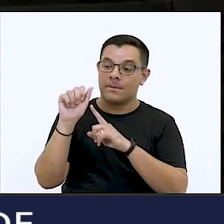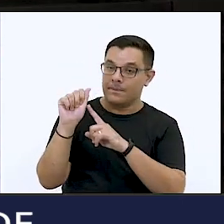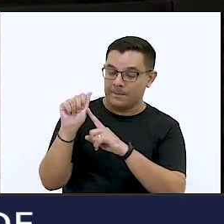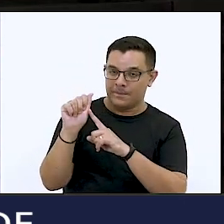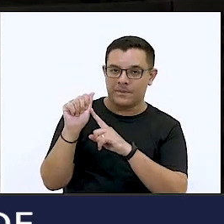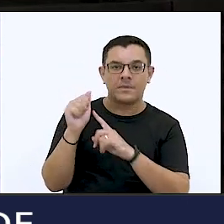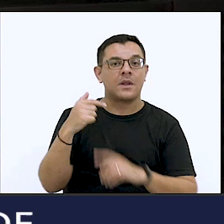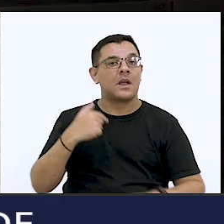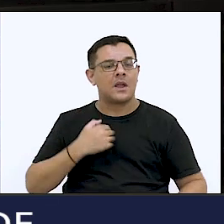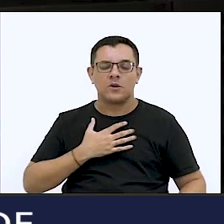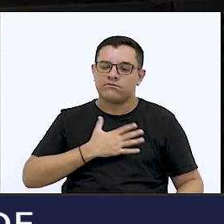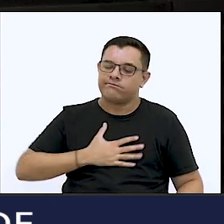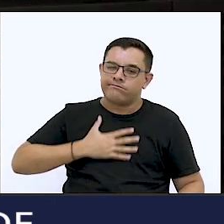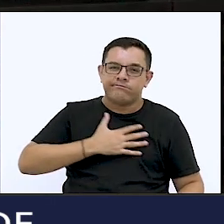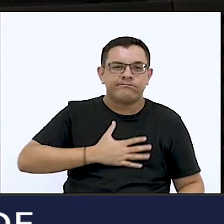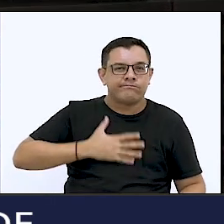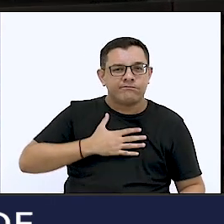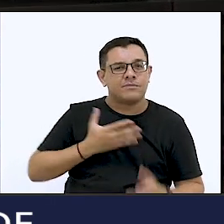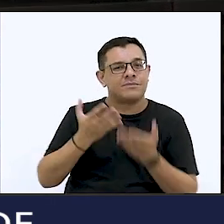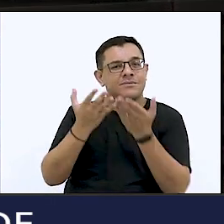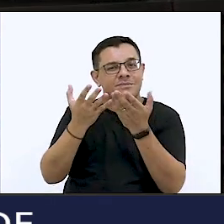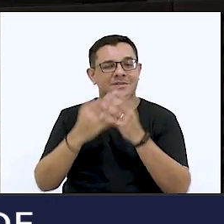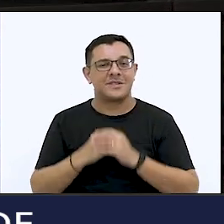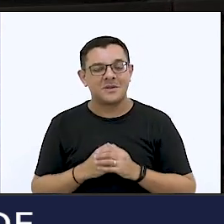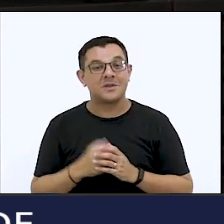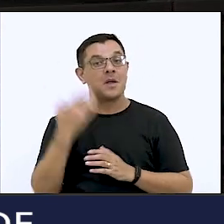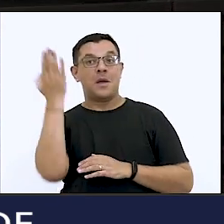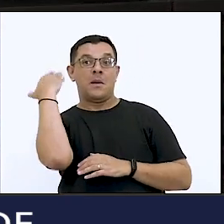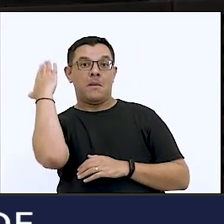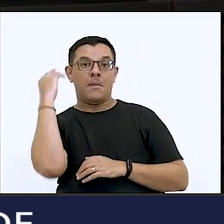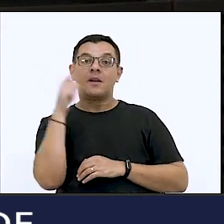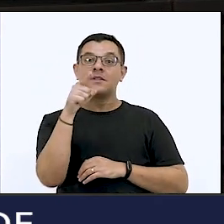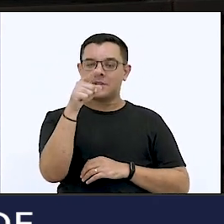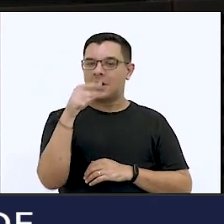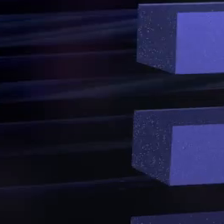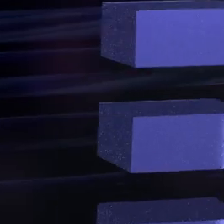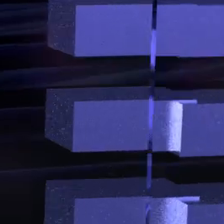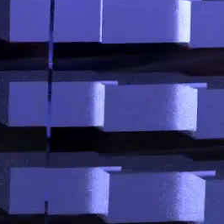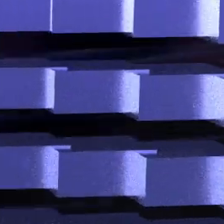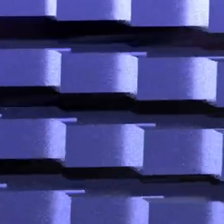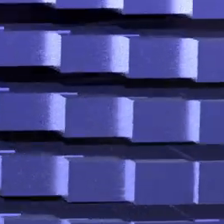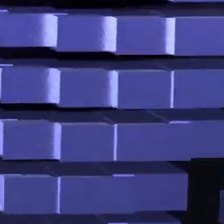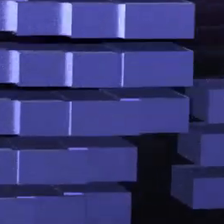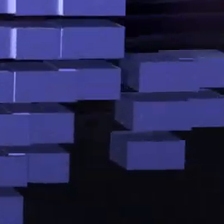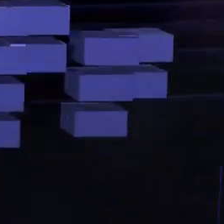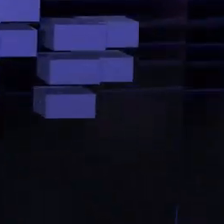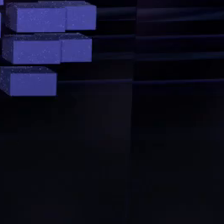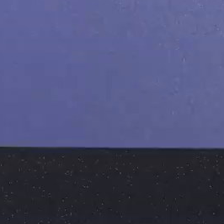Casaforte, do PSB, também prestaram homenagem ao padre Marcos.